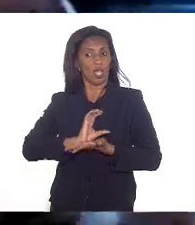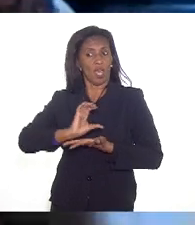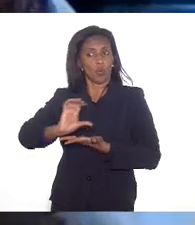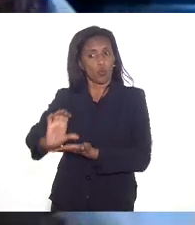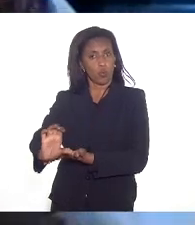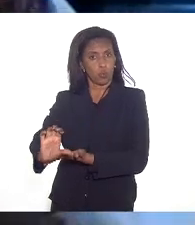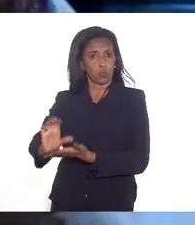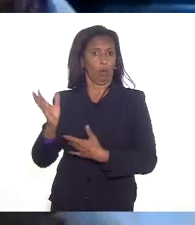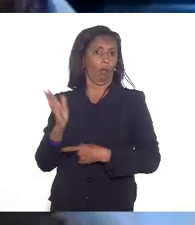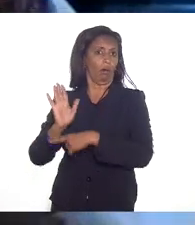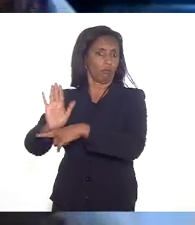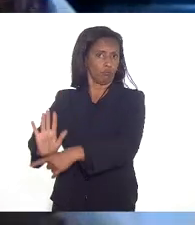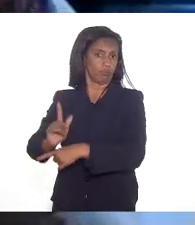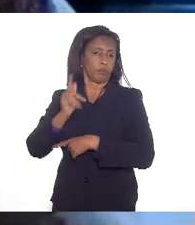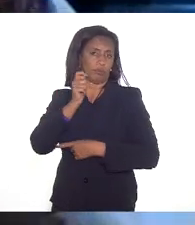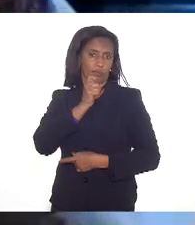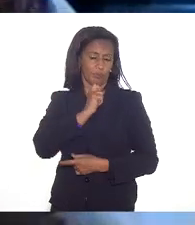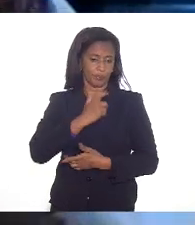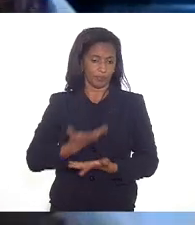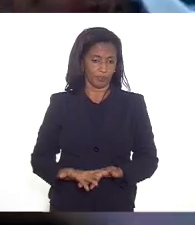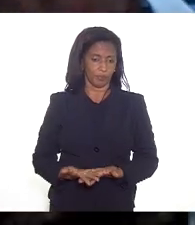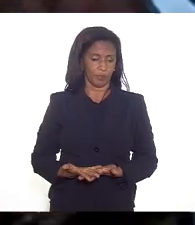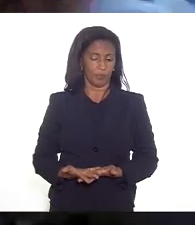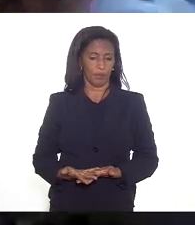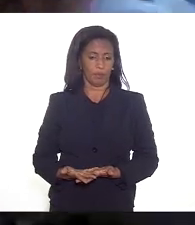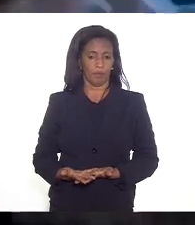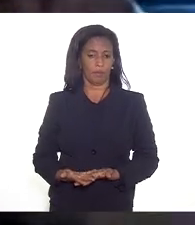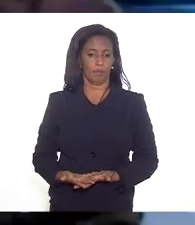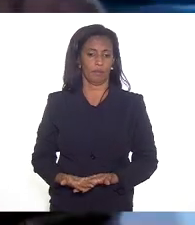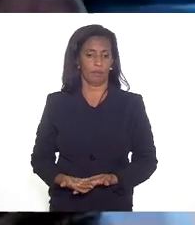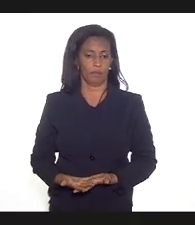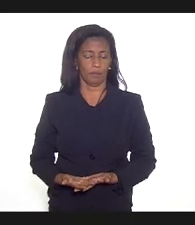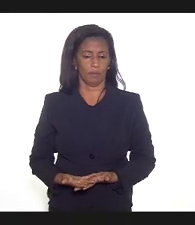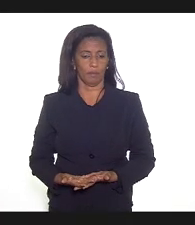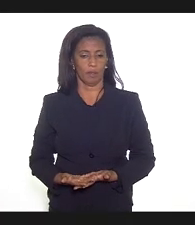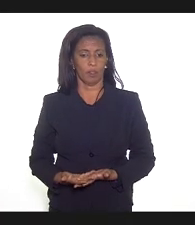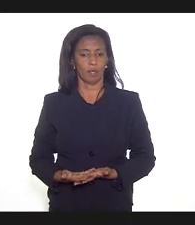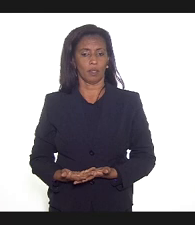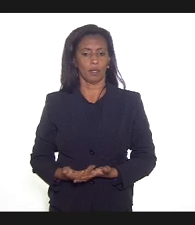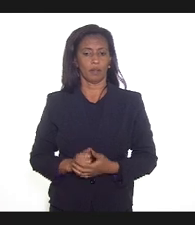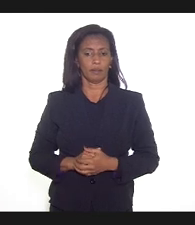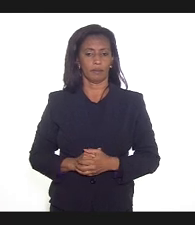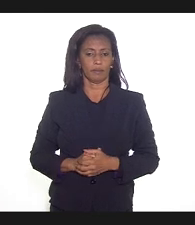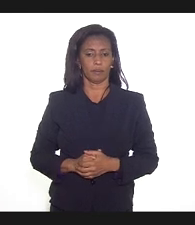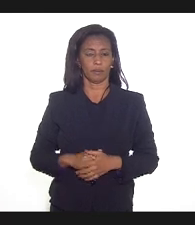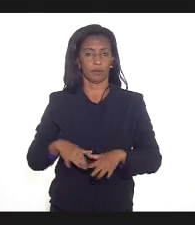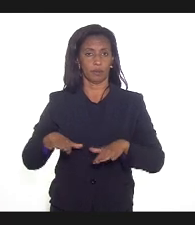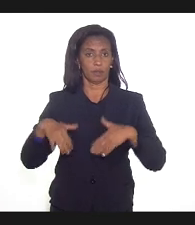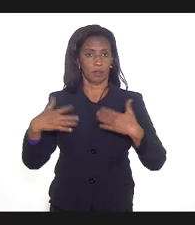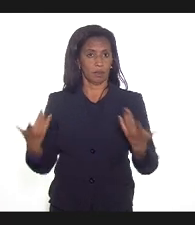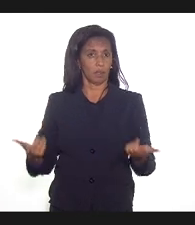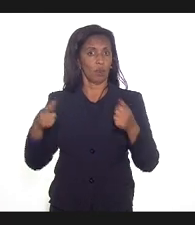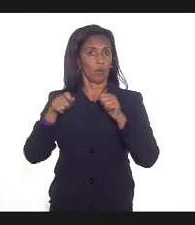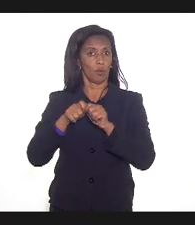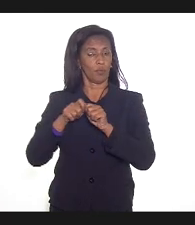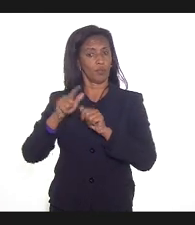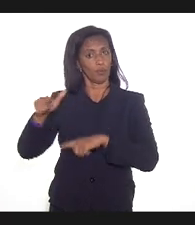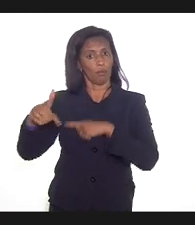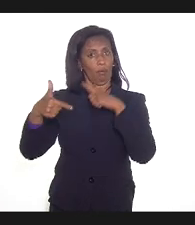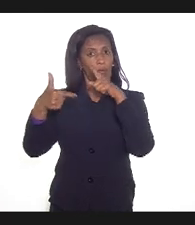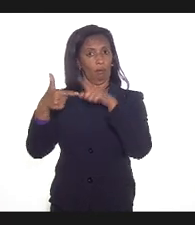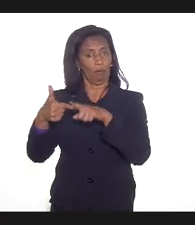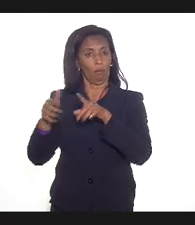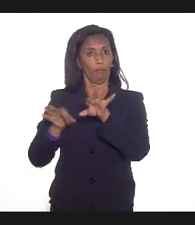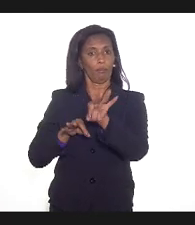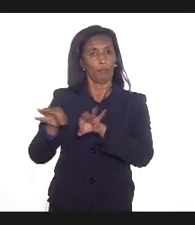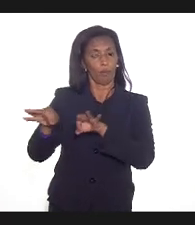secar o pessoal vem que hora para o saneamento Tudo bem então eu fiz esse outro